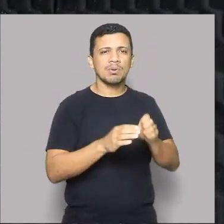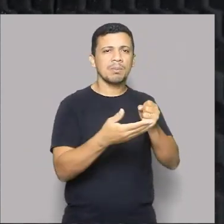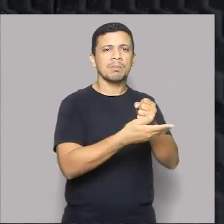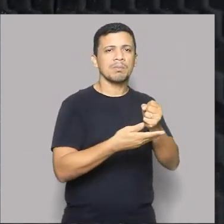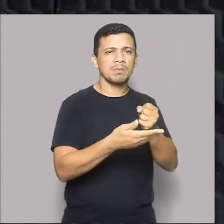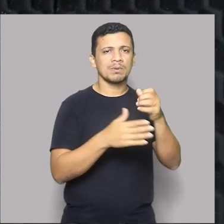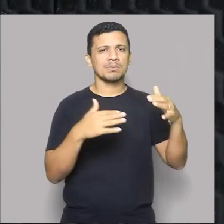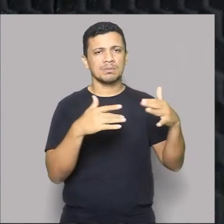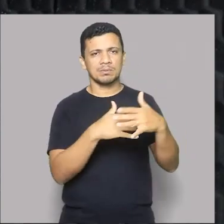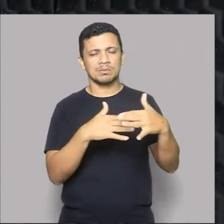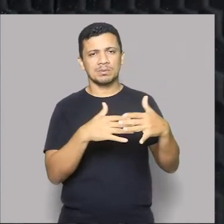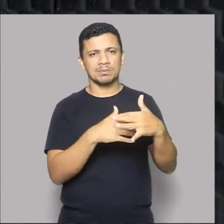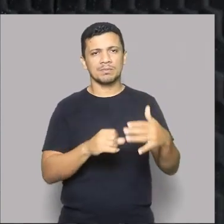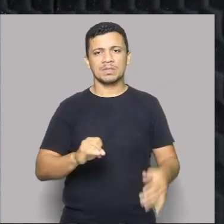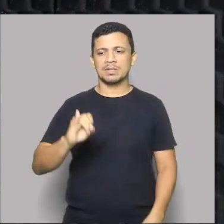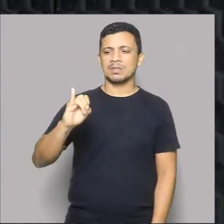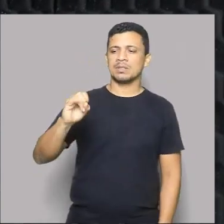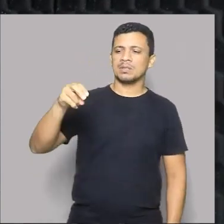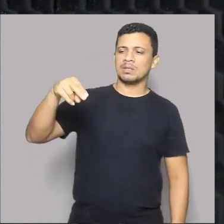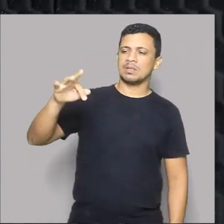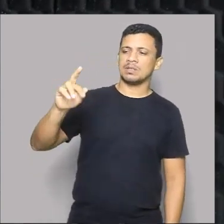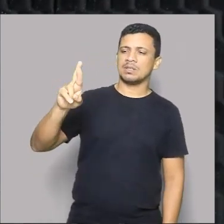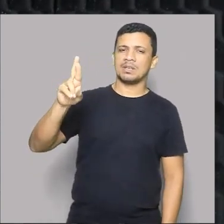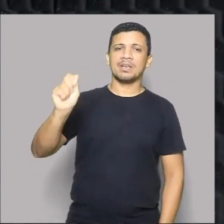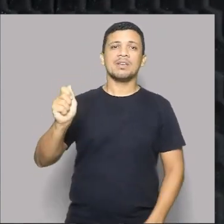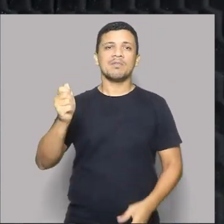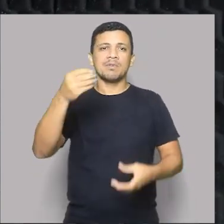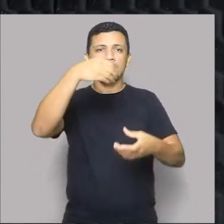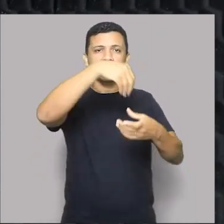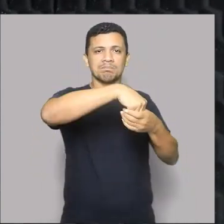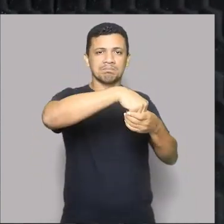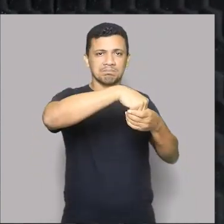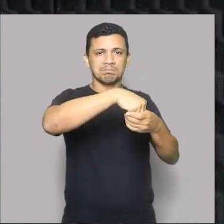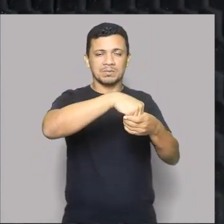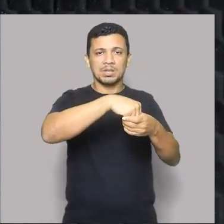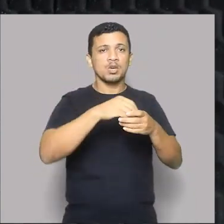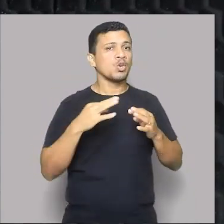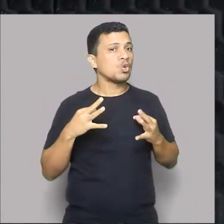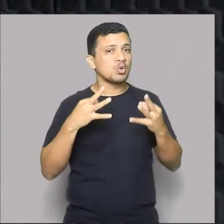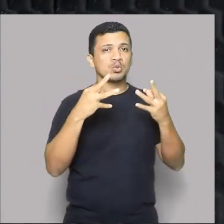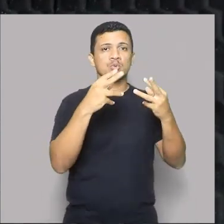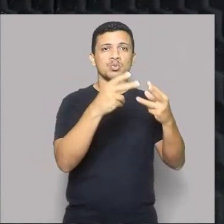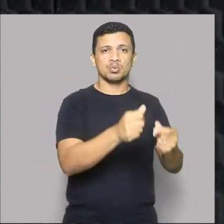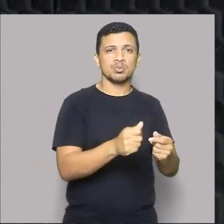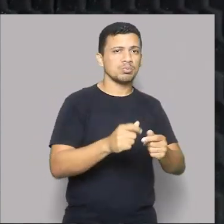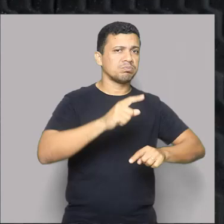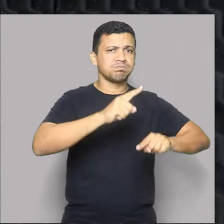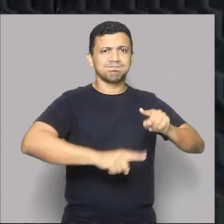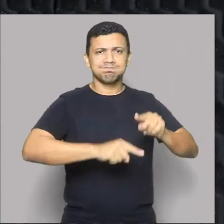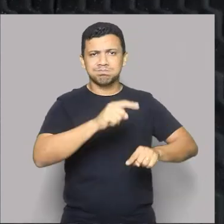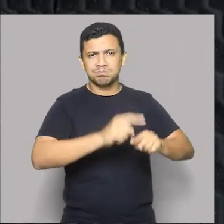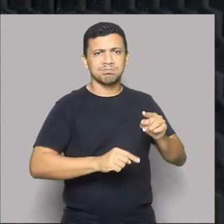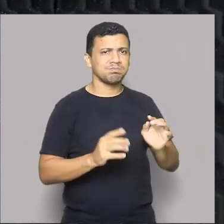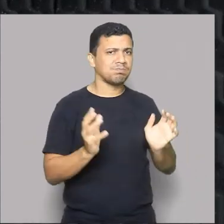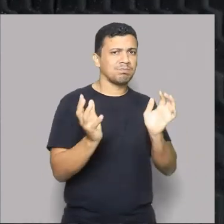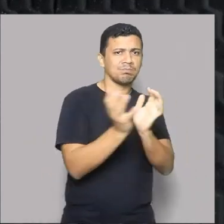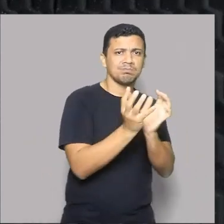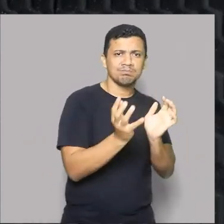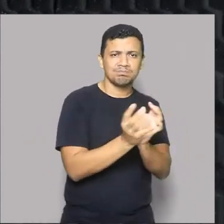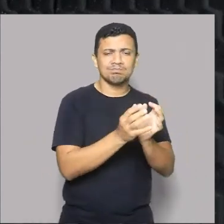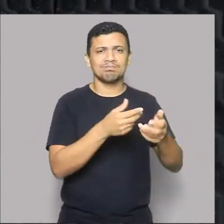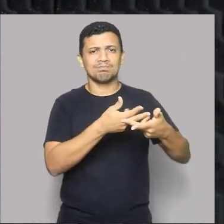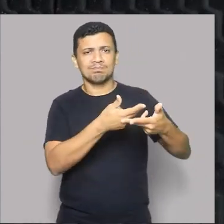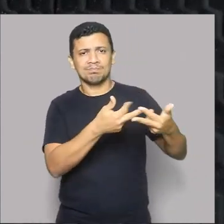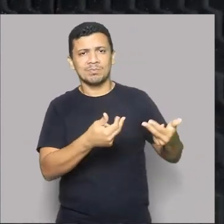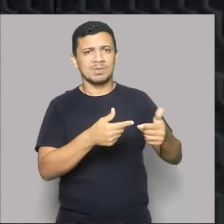já diz, a palavra infra significa interno. Então, é todo o equipamento, todo o conjunto de condições